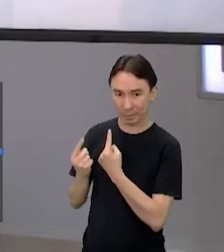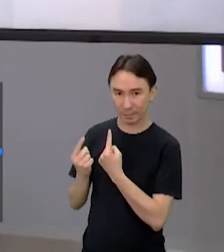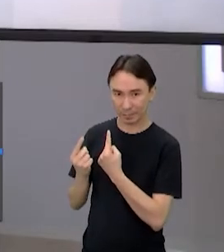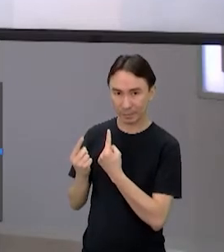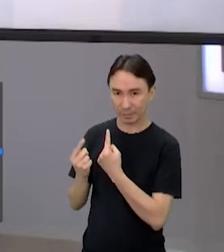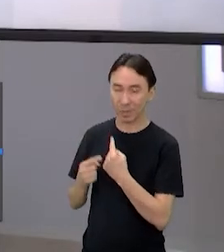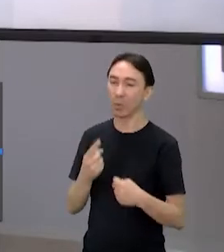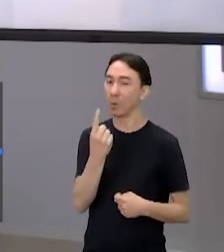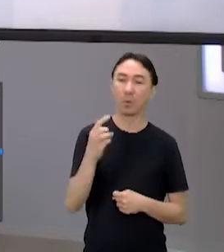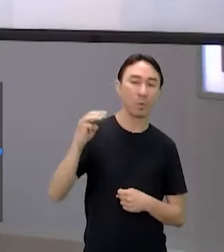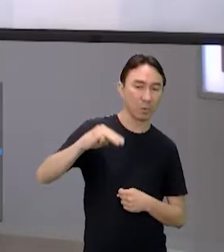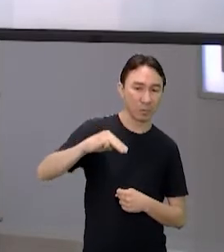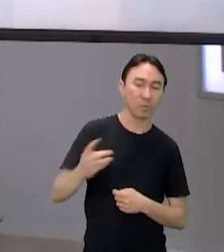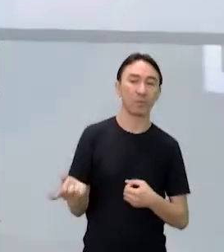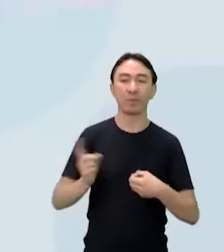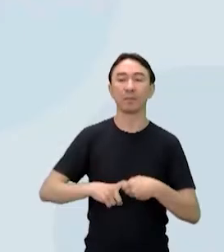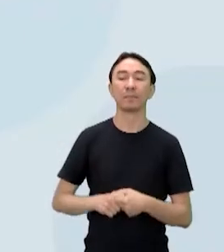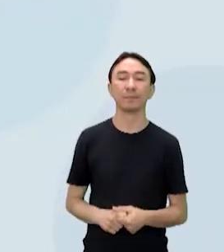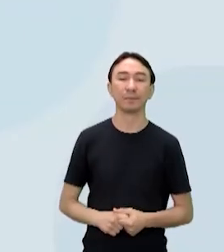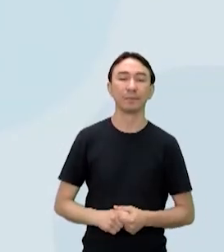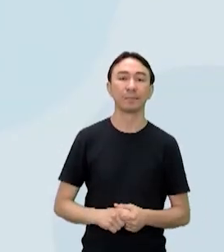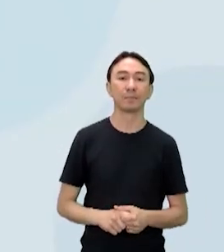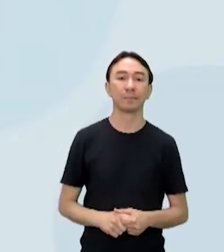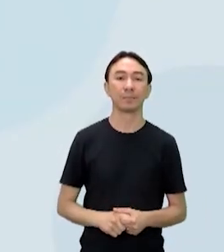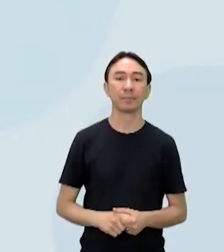isso. Um minutinho e a gente já volta.